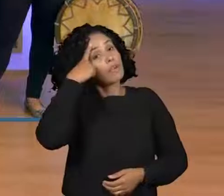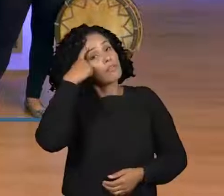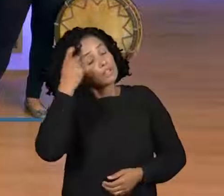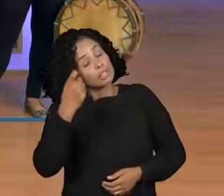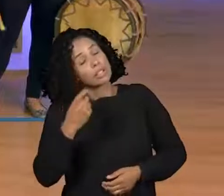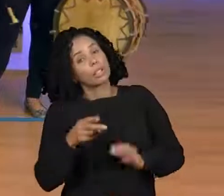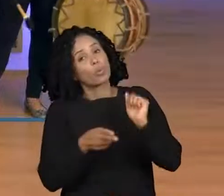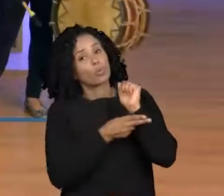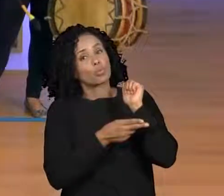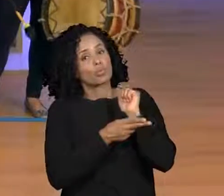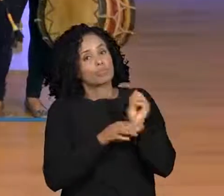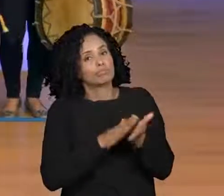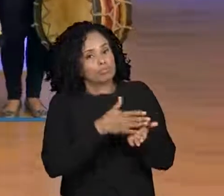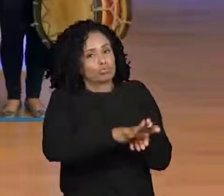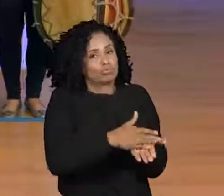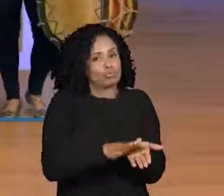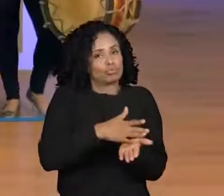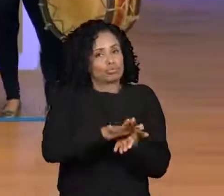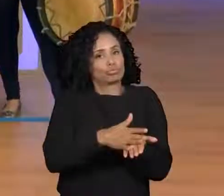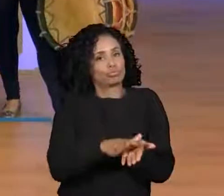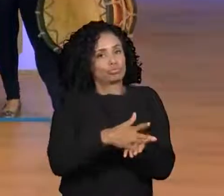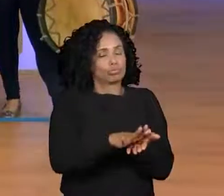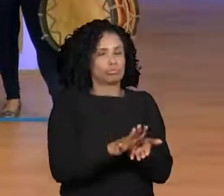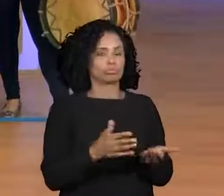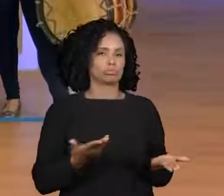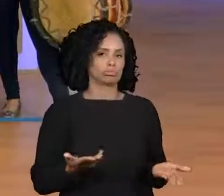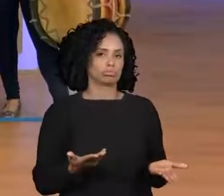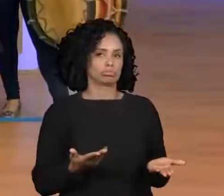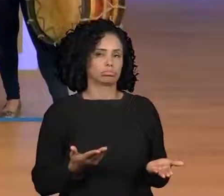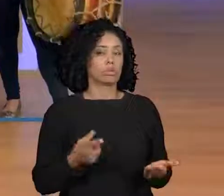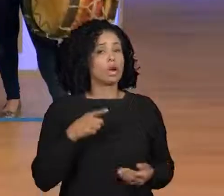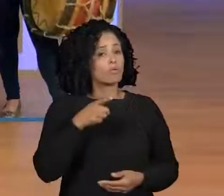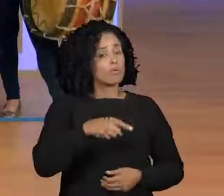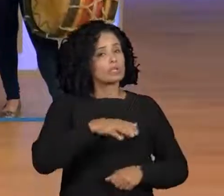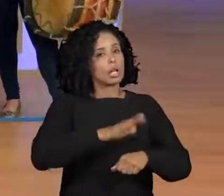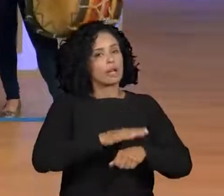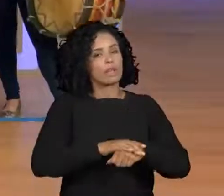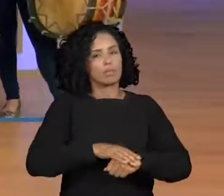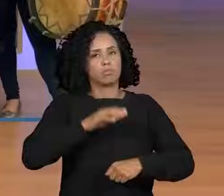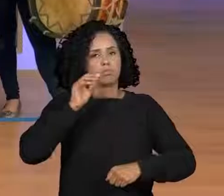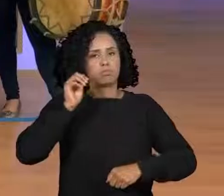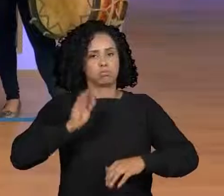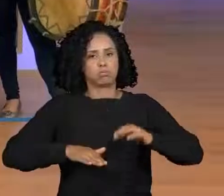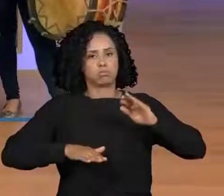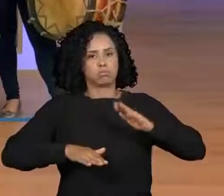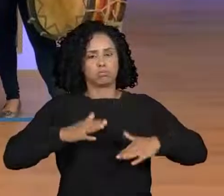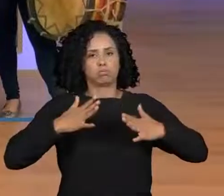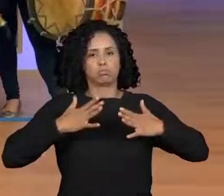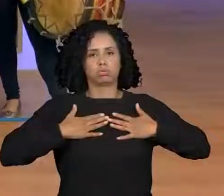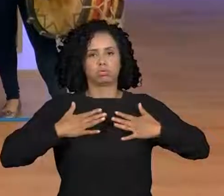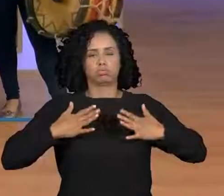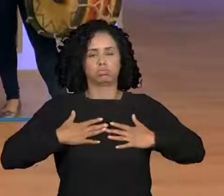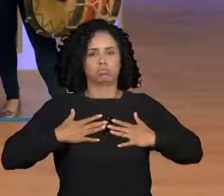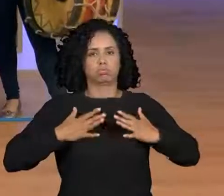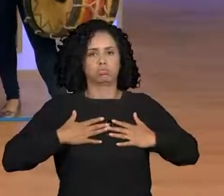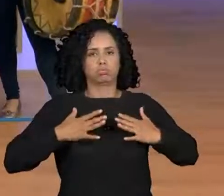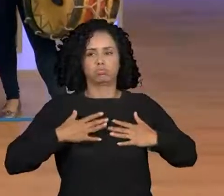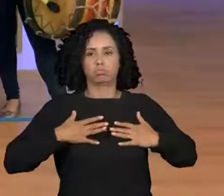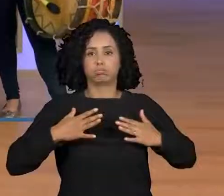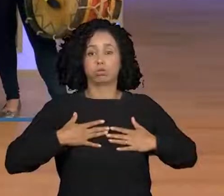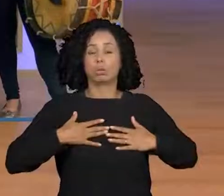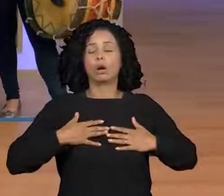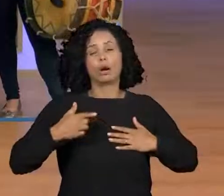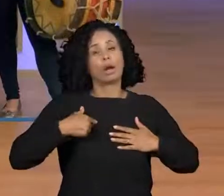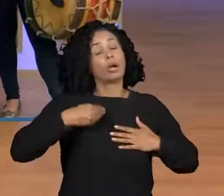feito uma marcação, se eu tivesse uma guitarra, eu ia fazer um rock. Sim. Que aí já é outro ritmo. Uhum. Eu fiz o ritmo de samba. Eu entrei aqui com o ritmo